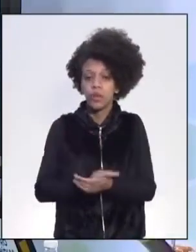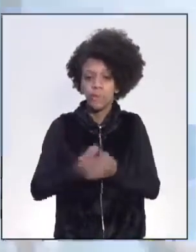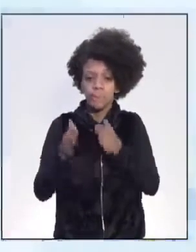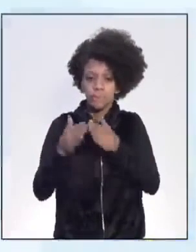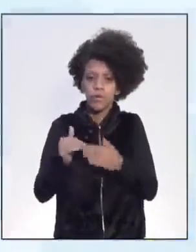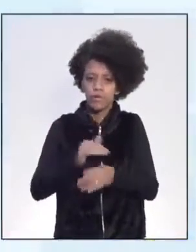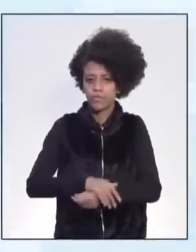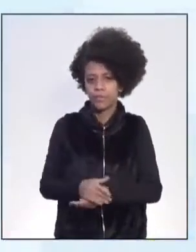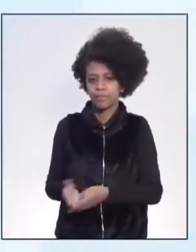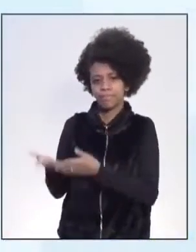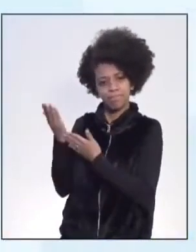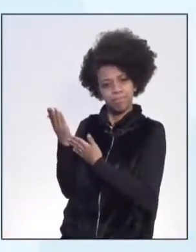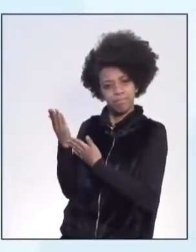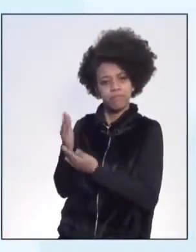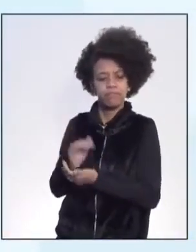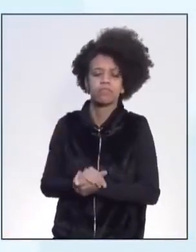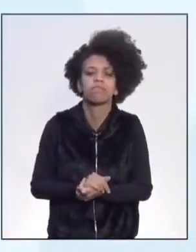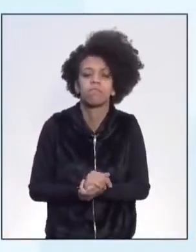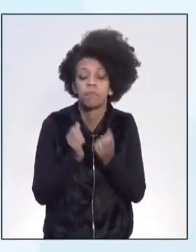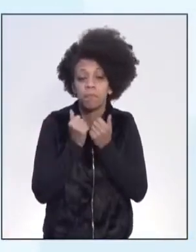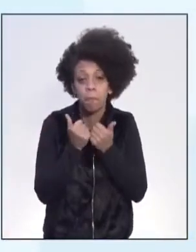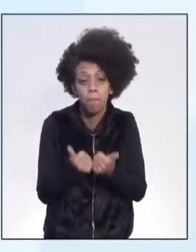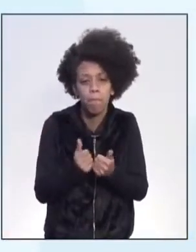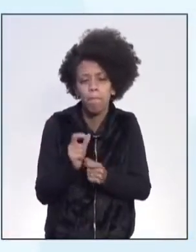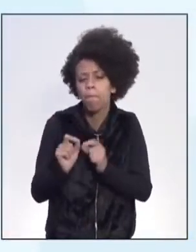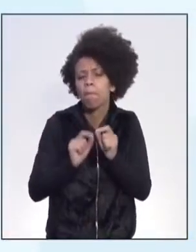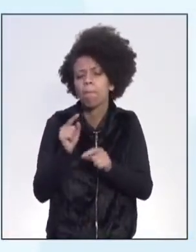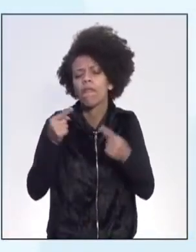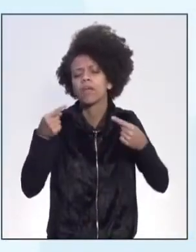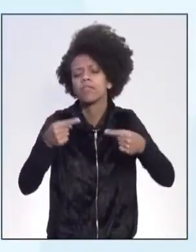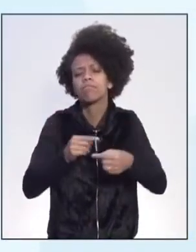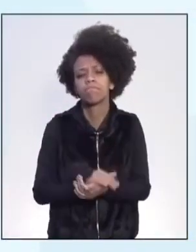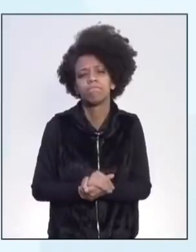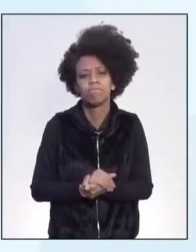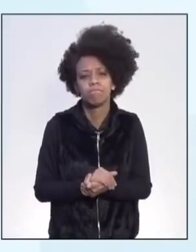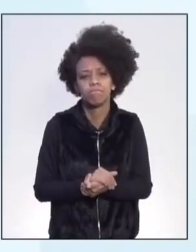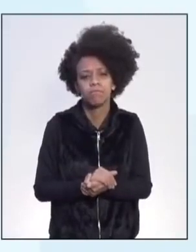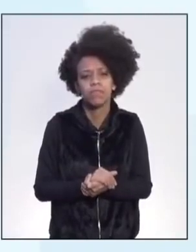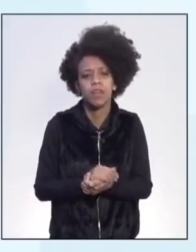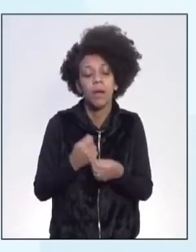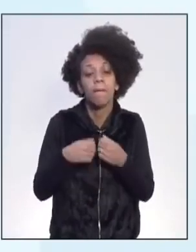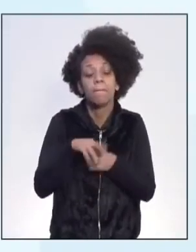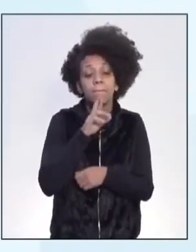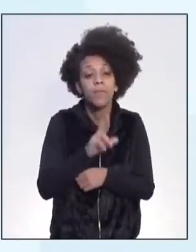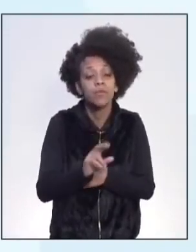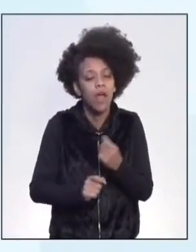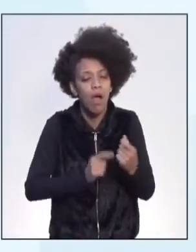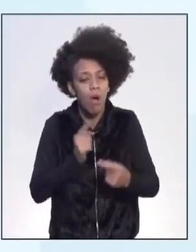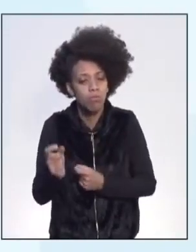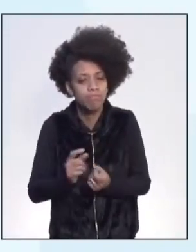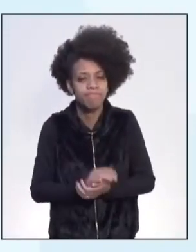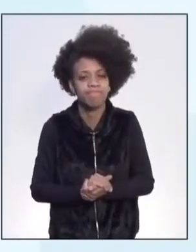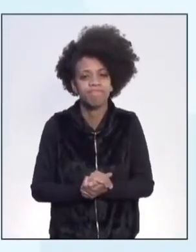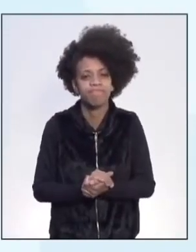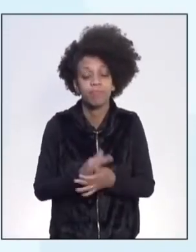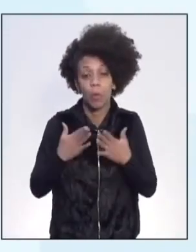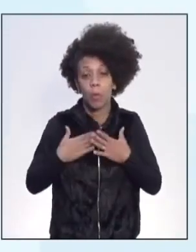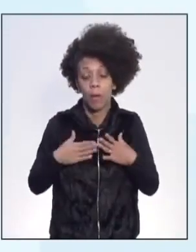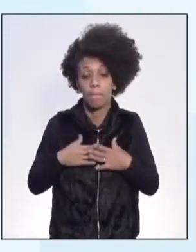põe o desafio para eles na tela. Muito bom. O que é esse desafio? Então, vocês vão ter que responder algumas coisinhas para mim. Então, com